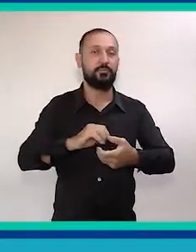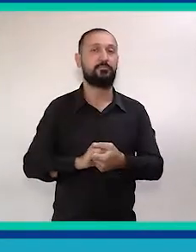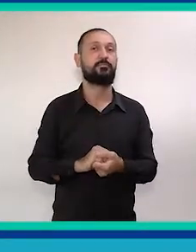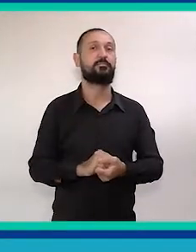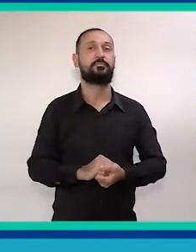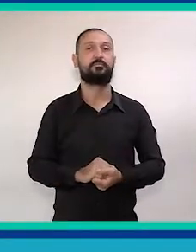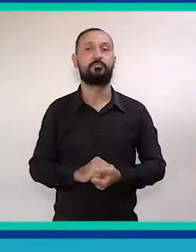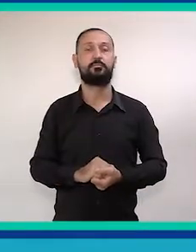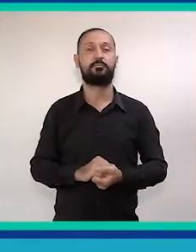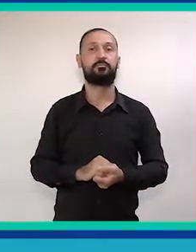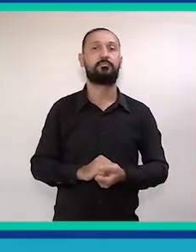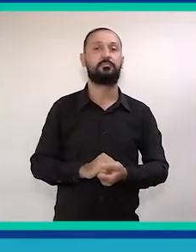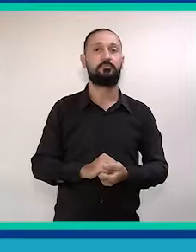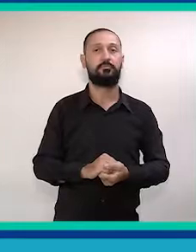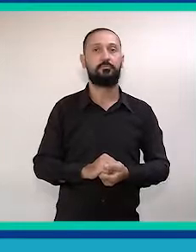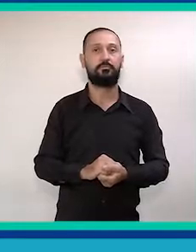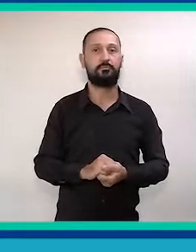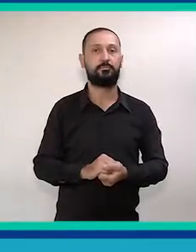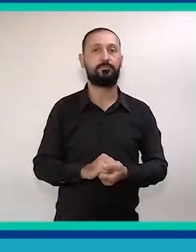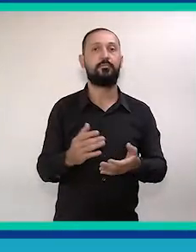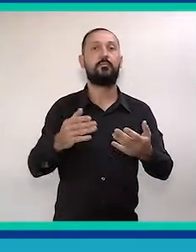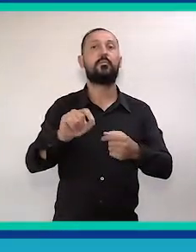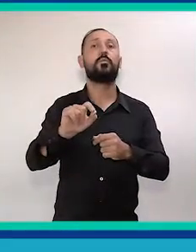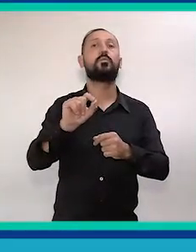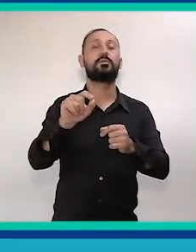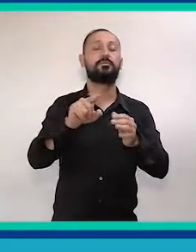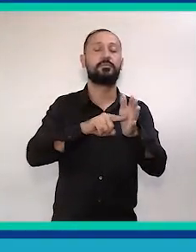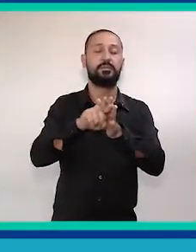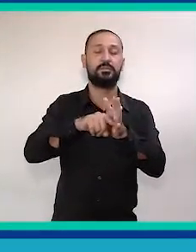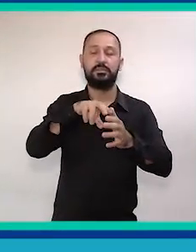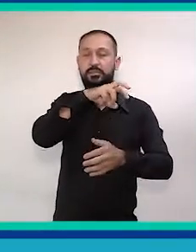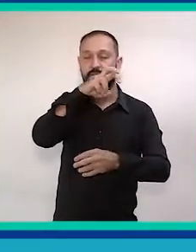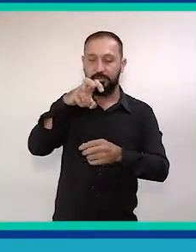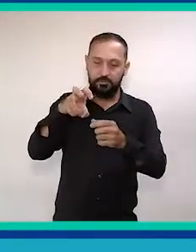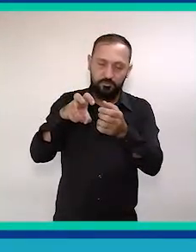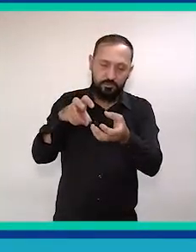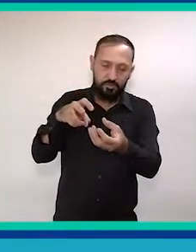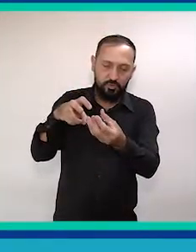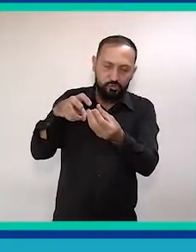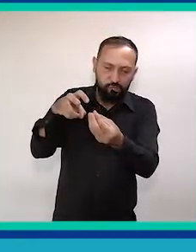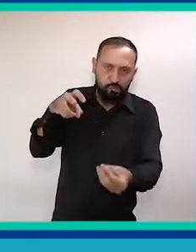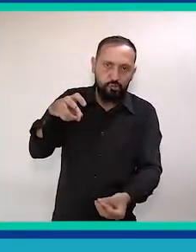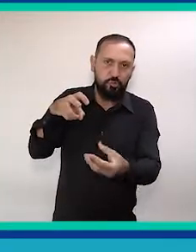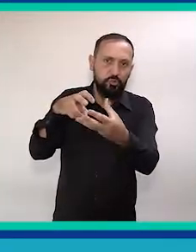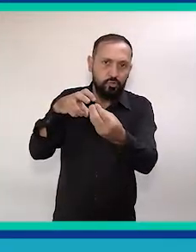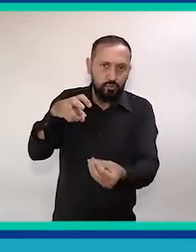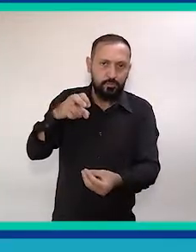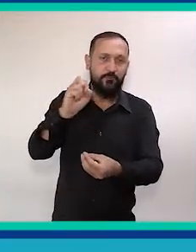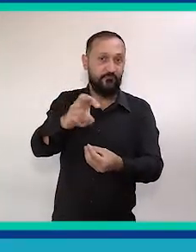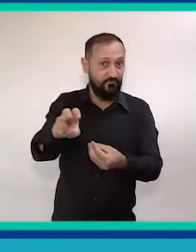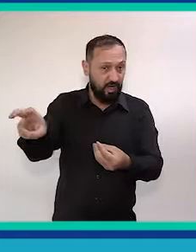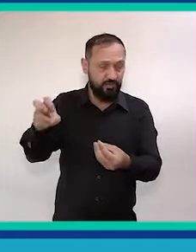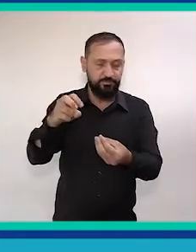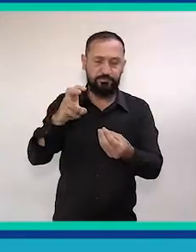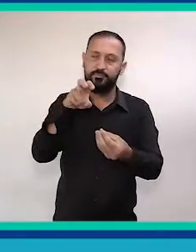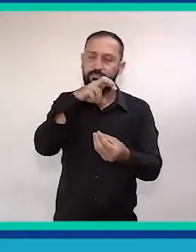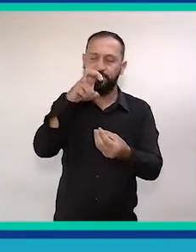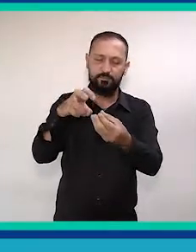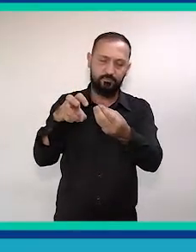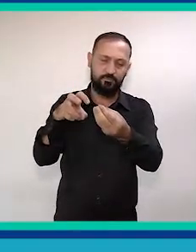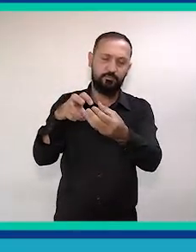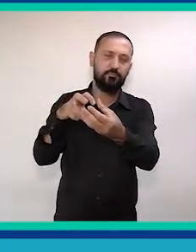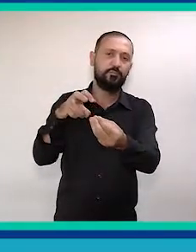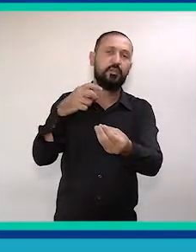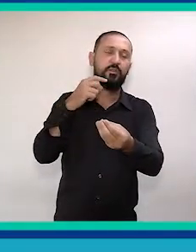médicas. Breno, falando agora do que você extrai dessas serpentes, que naturalmente é o veneno,